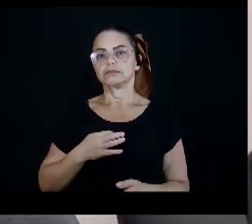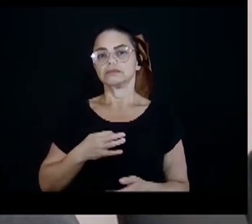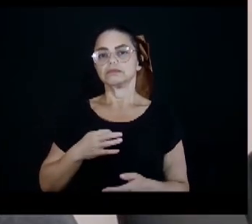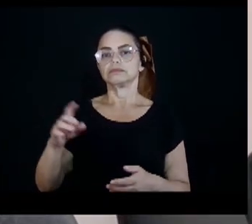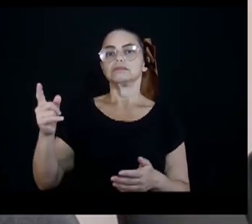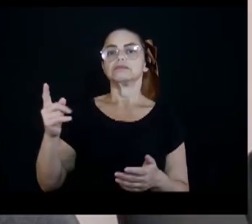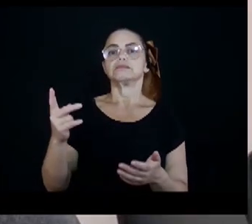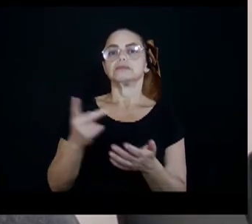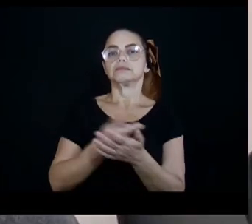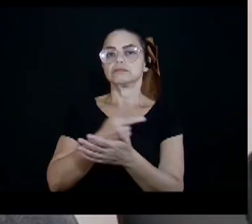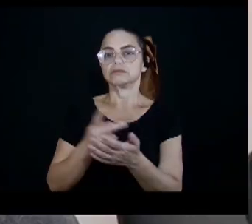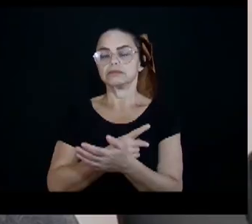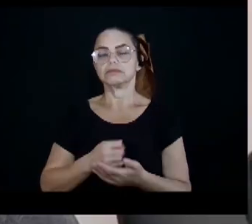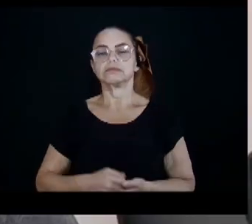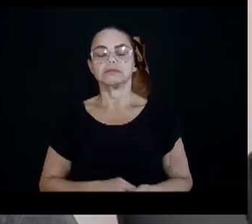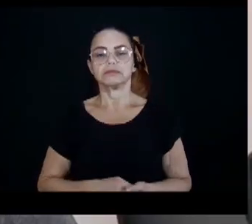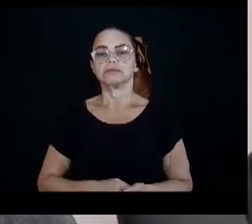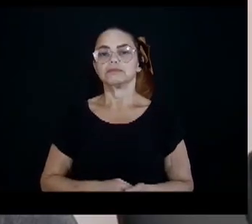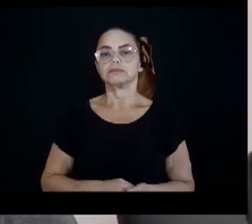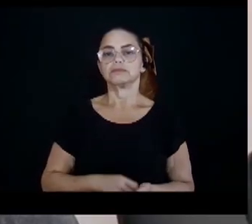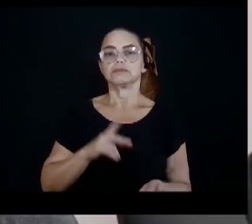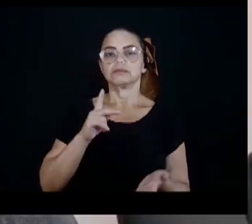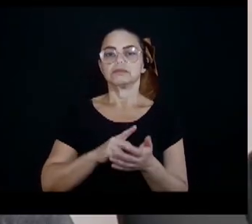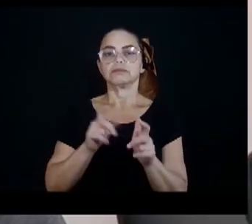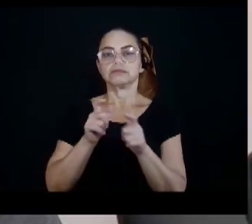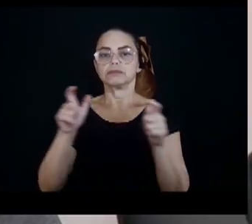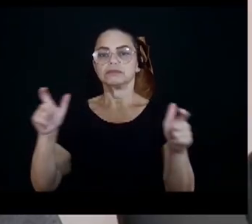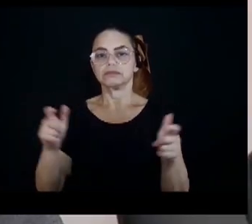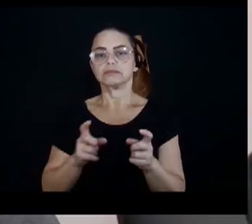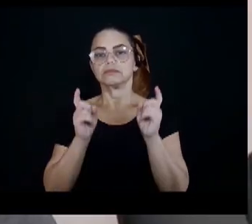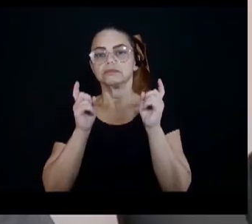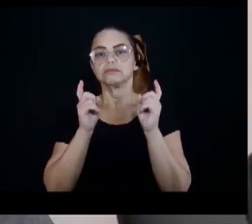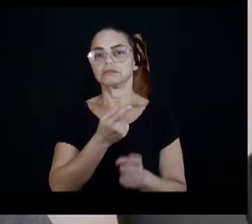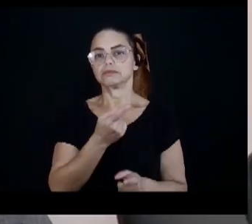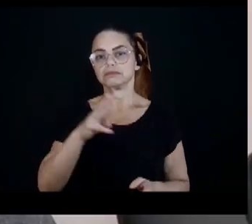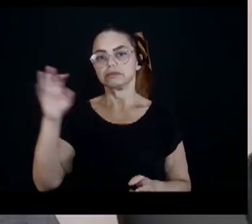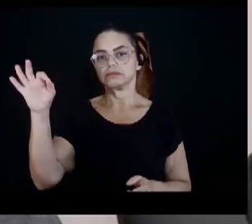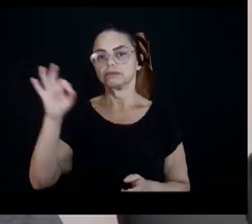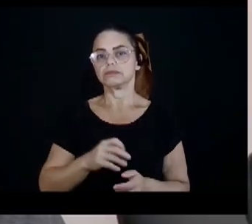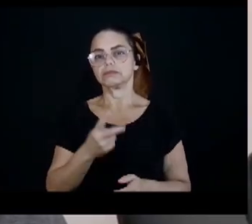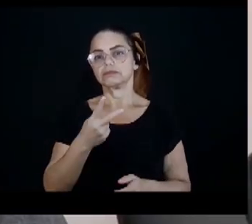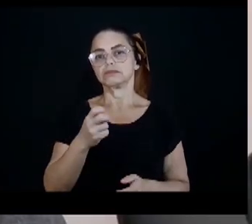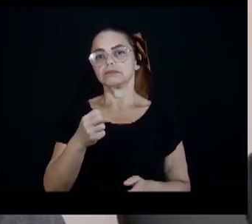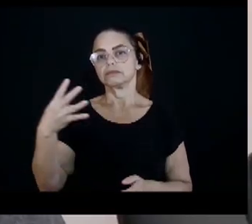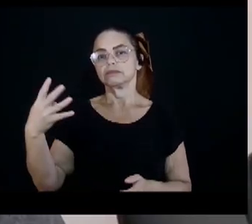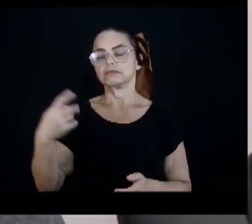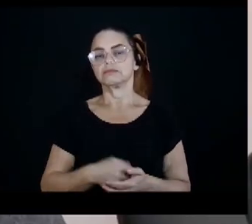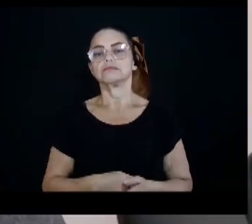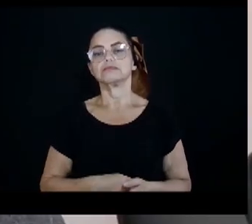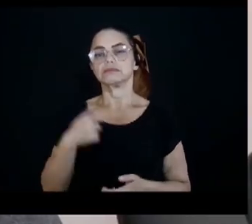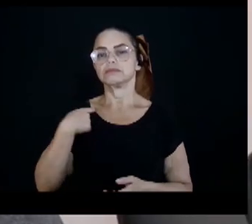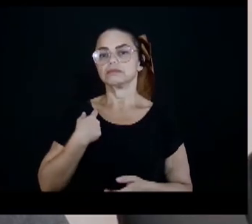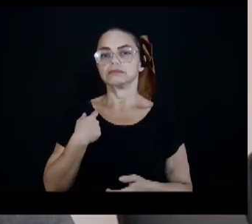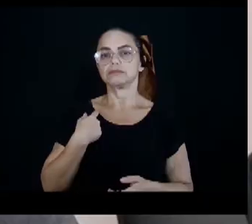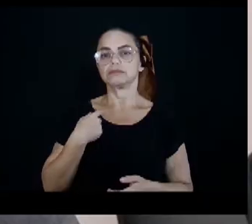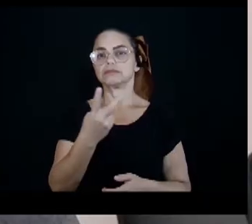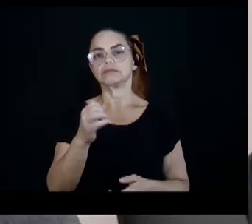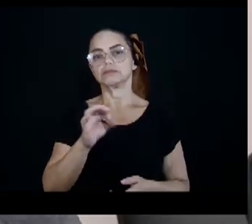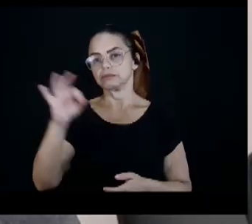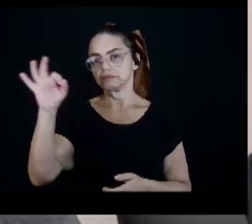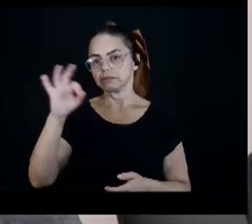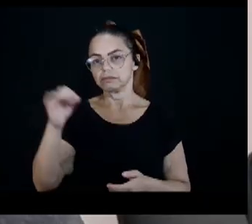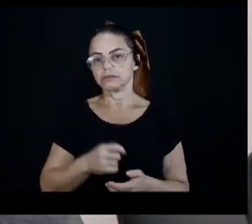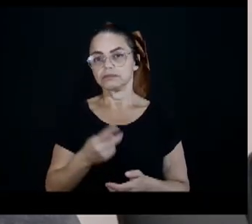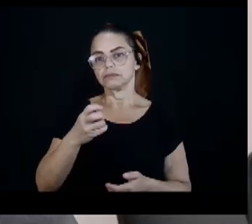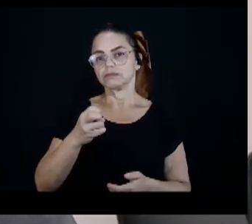Já houve aumento de 13% em 2024, esse aumento já foi de 20% para 2025 de devoluções